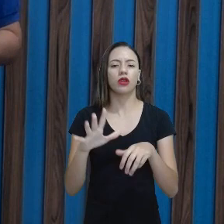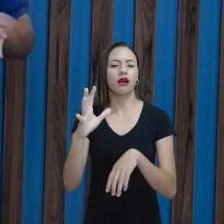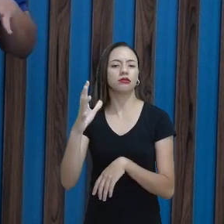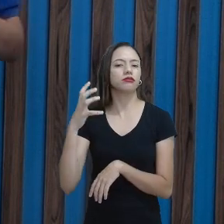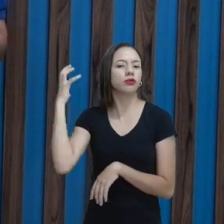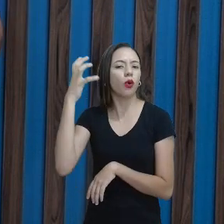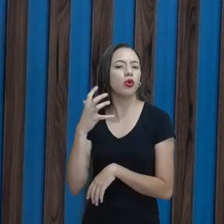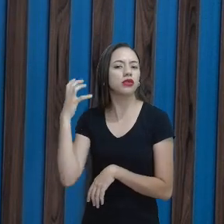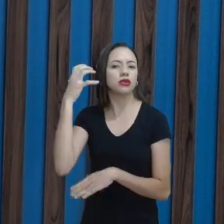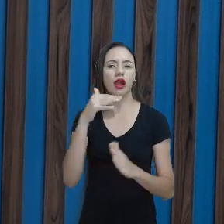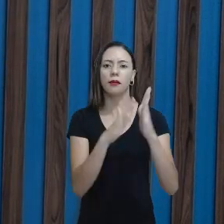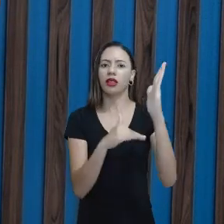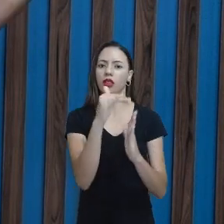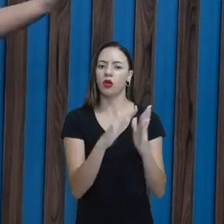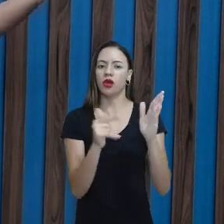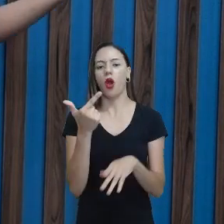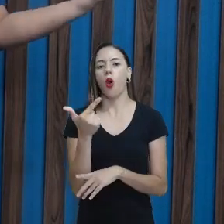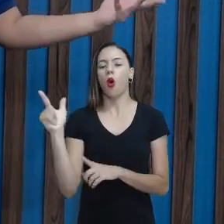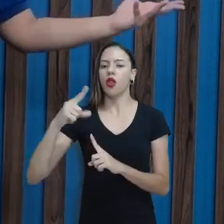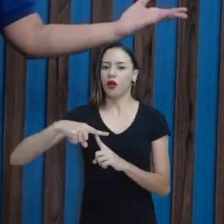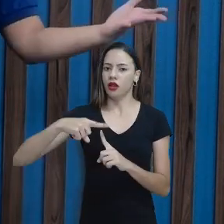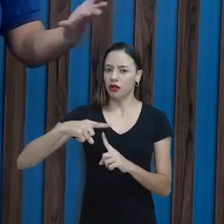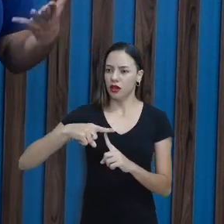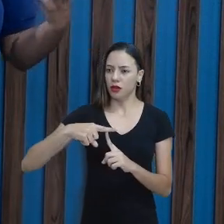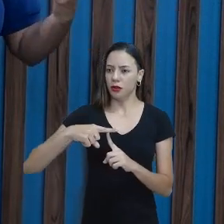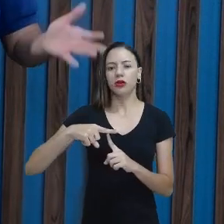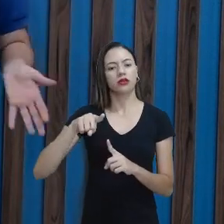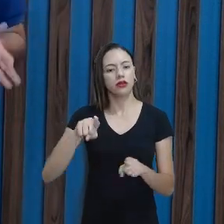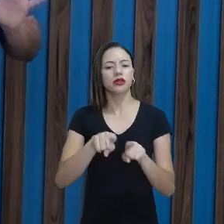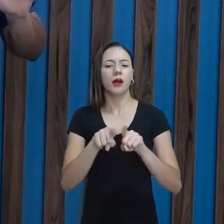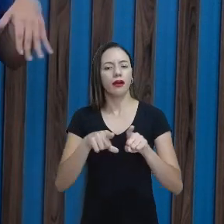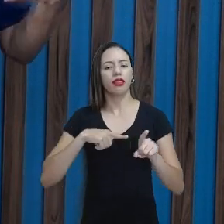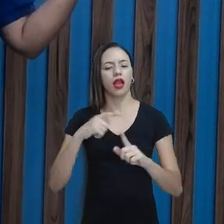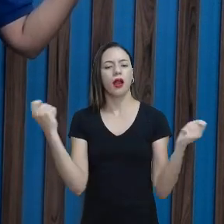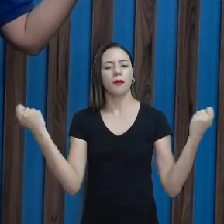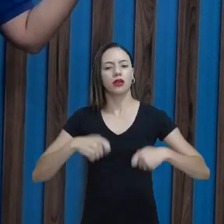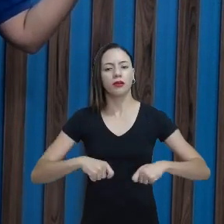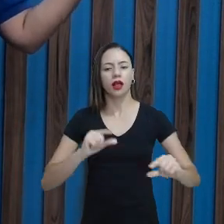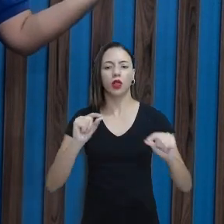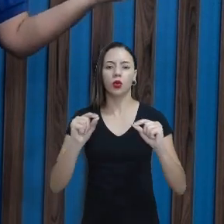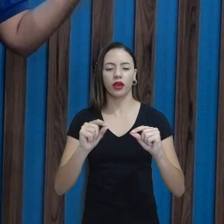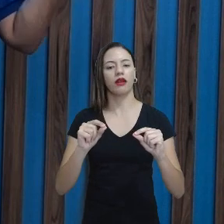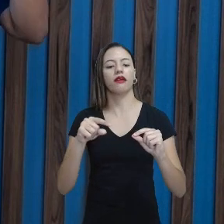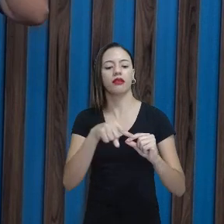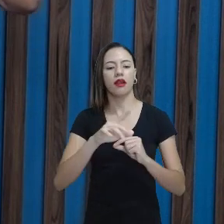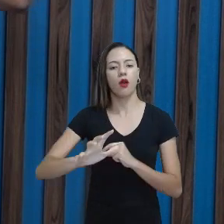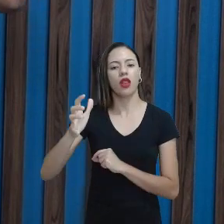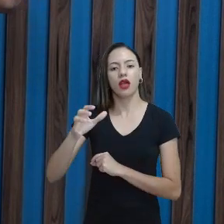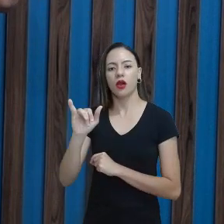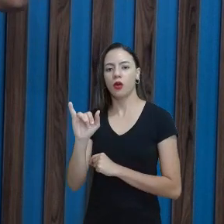né? Outras plataformas em que é possível acontecer essa intertextualidade.